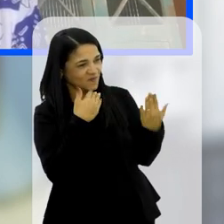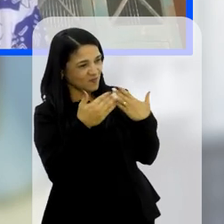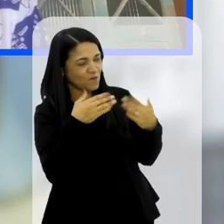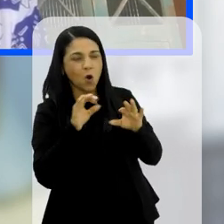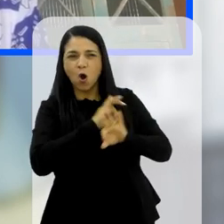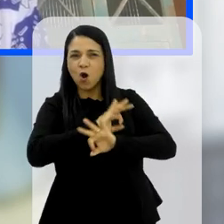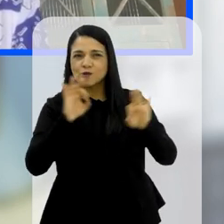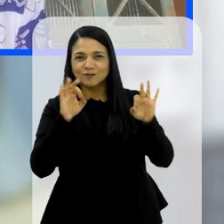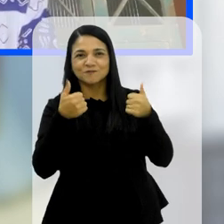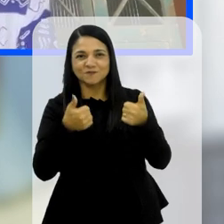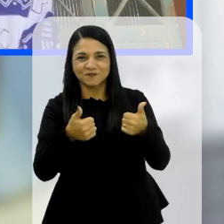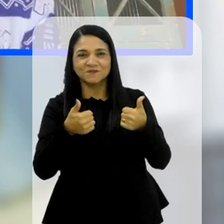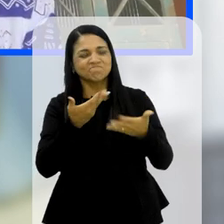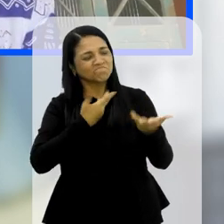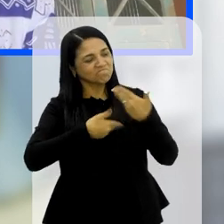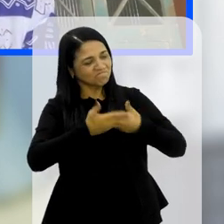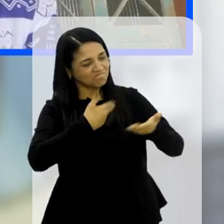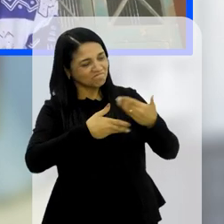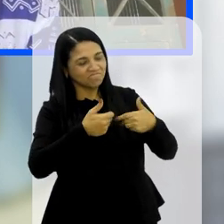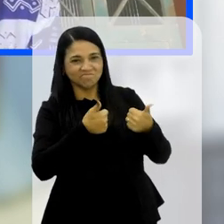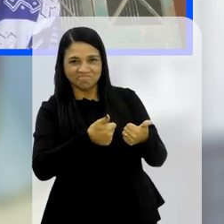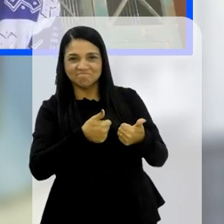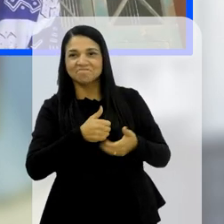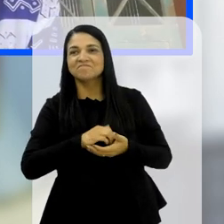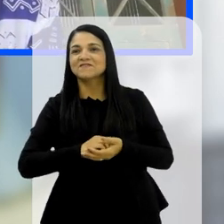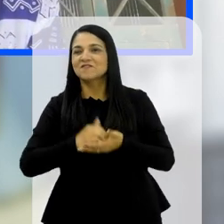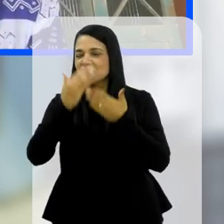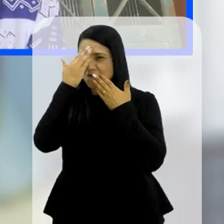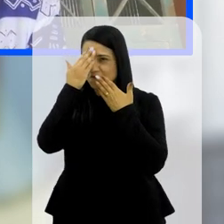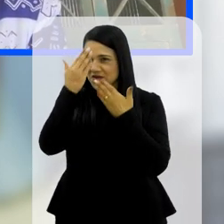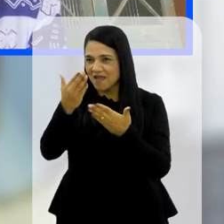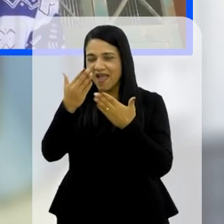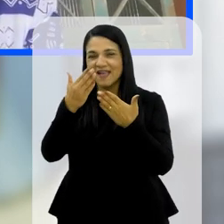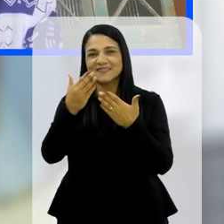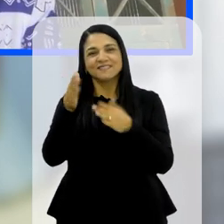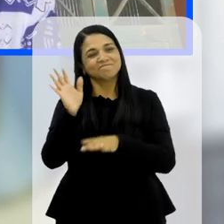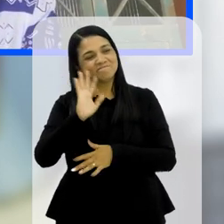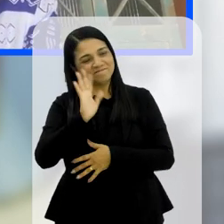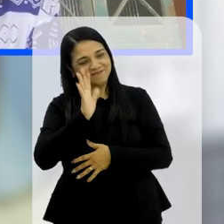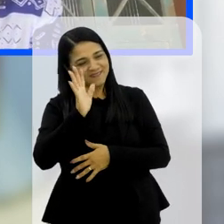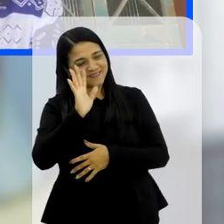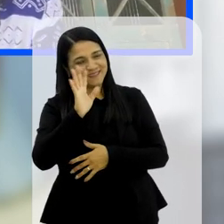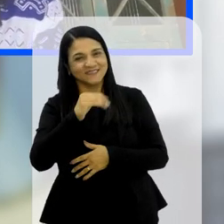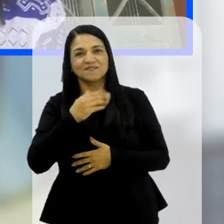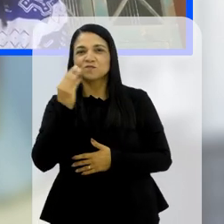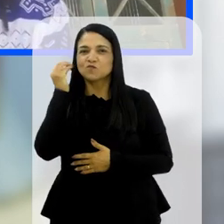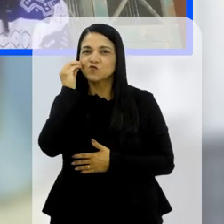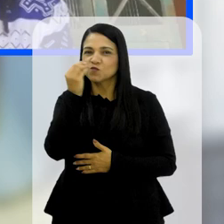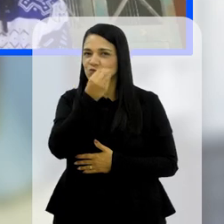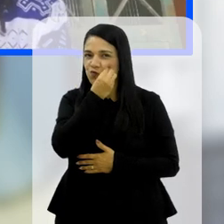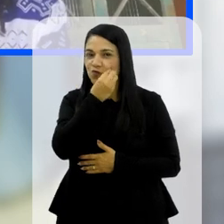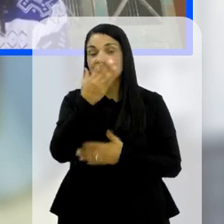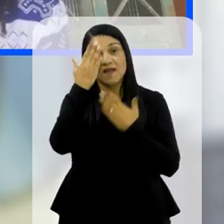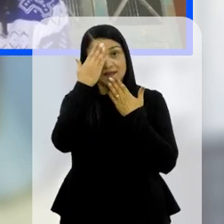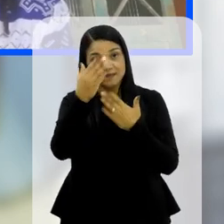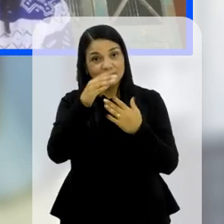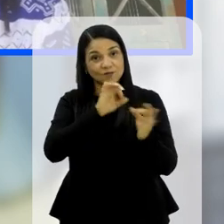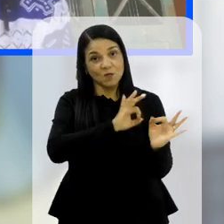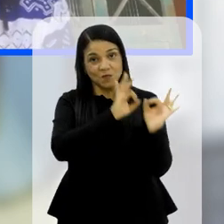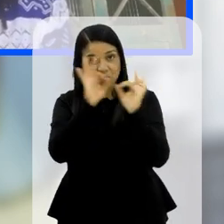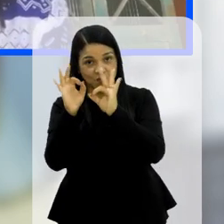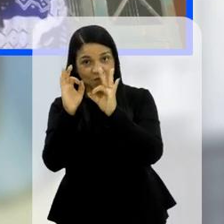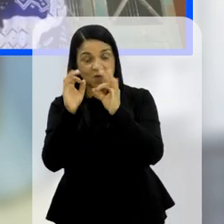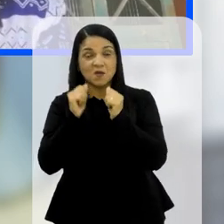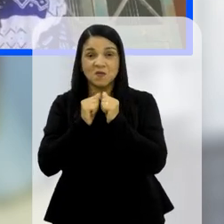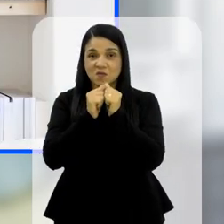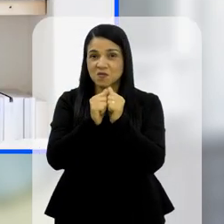presença. Obrigado a você pela conversa, viu? Foi ótimo trocar essa ideia com vocês aí. Muito até já, obrigada. Até a próxima. Até a